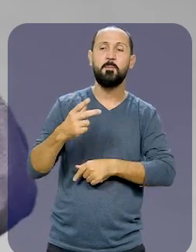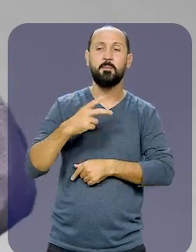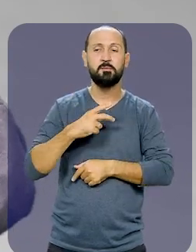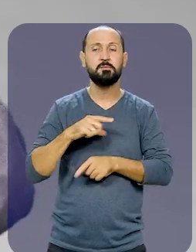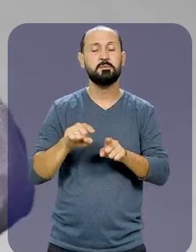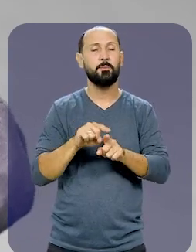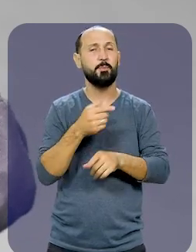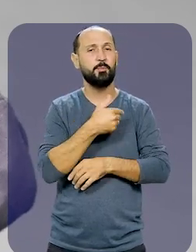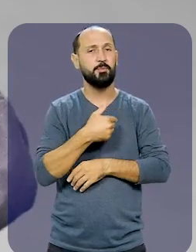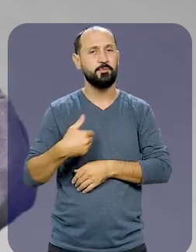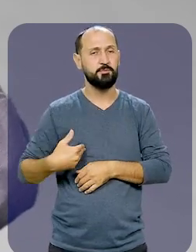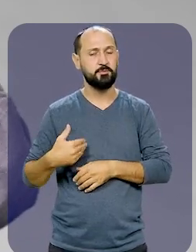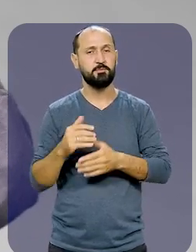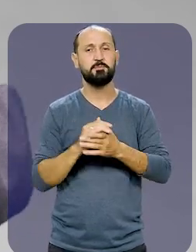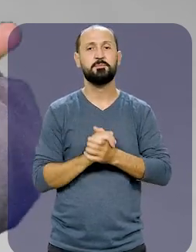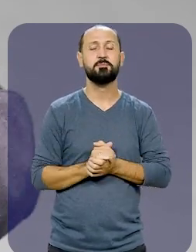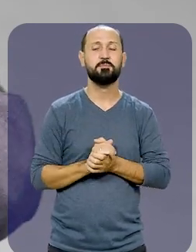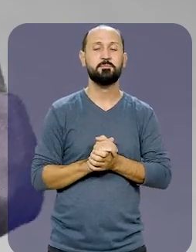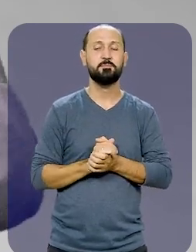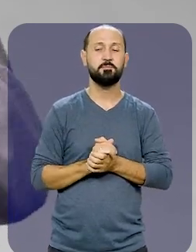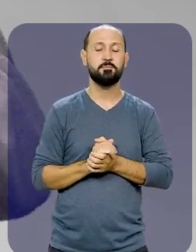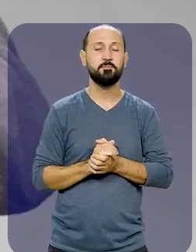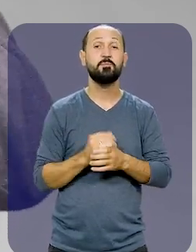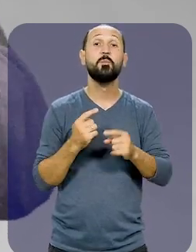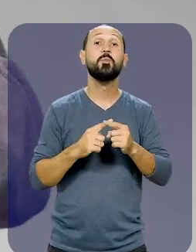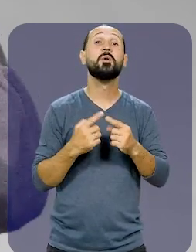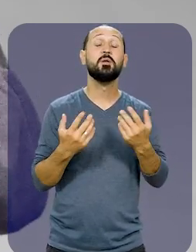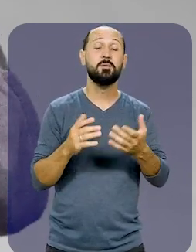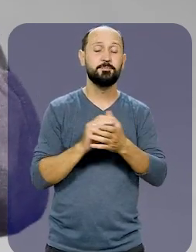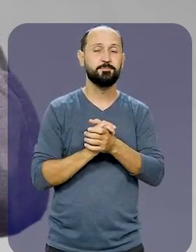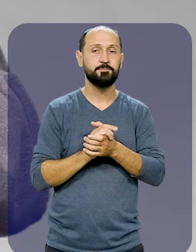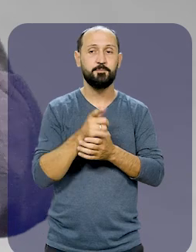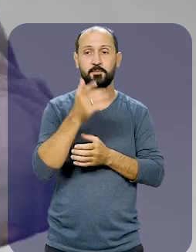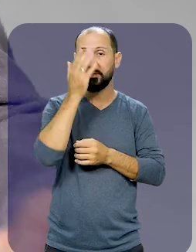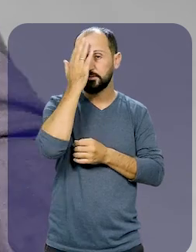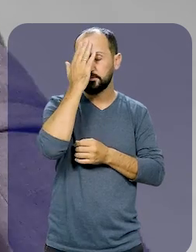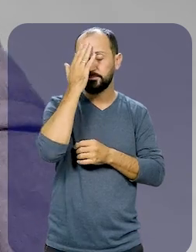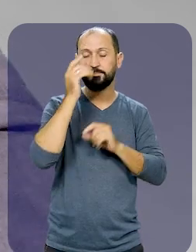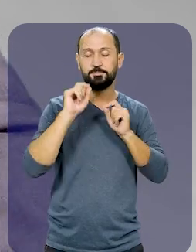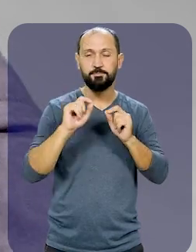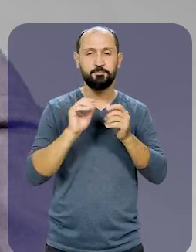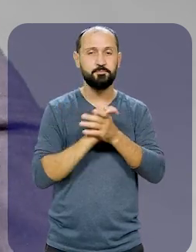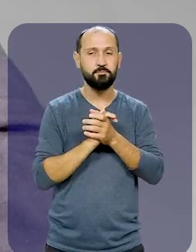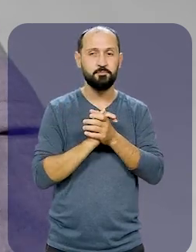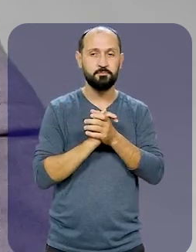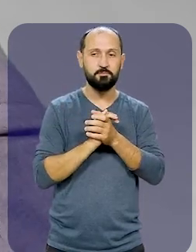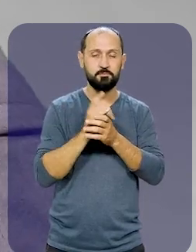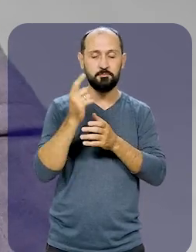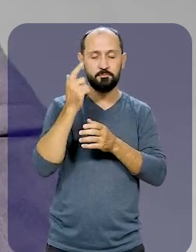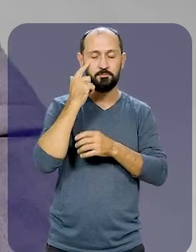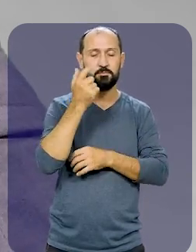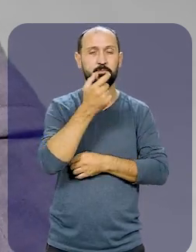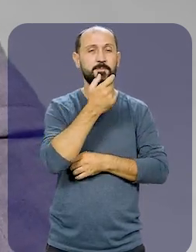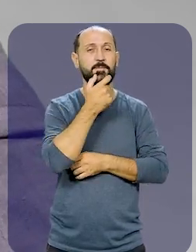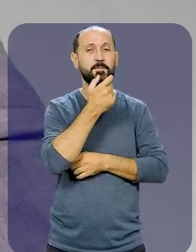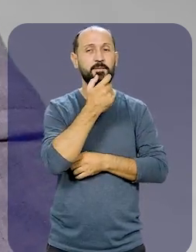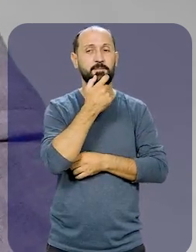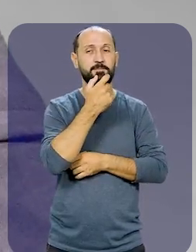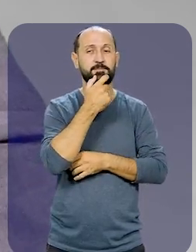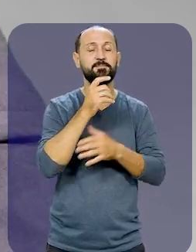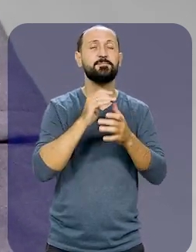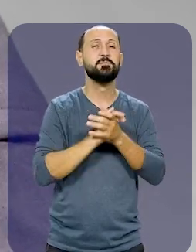para os governos. Por quê? Para vocês terem uma ideia, no Reino Unido,